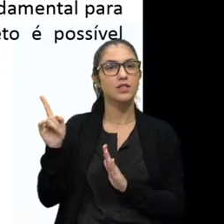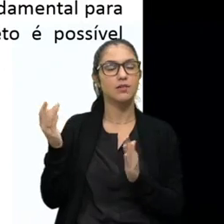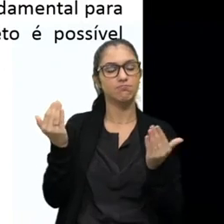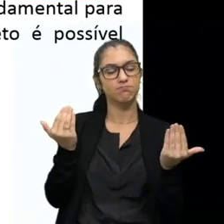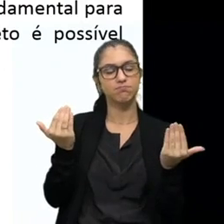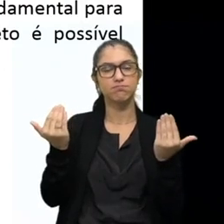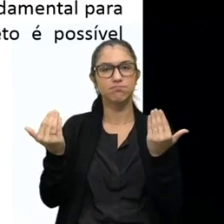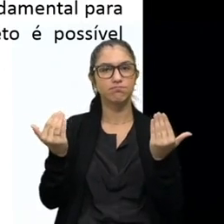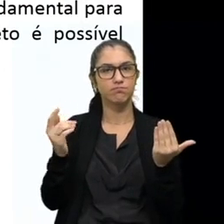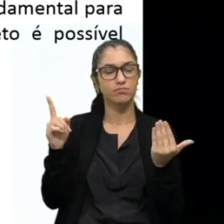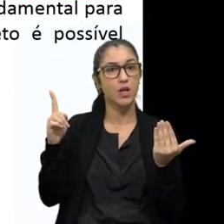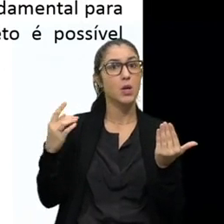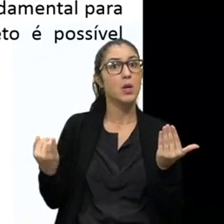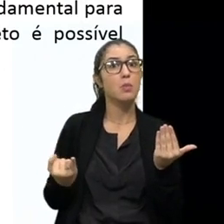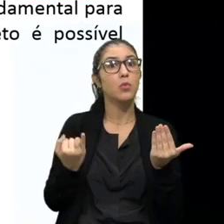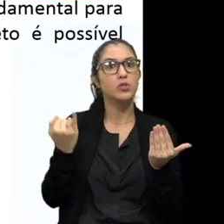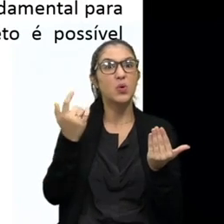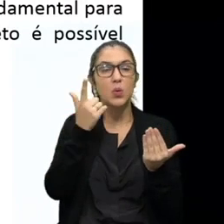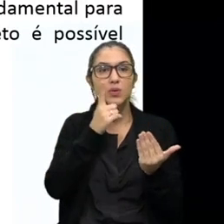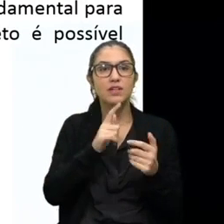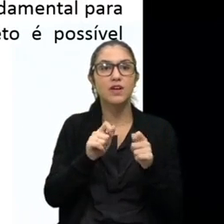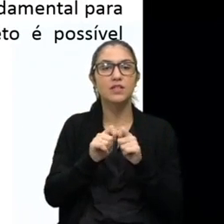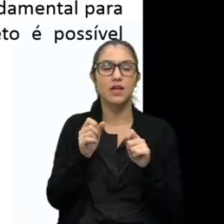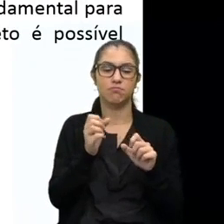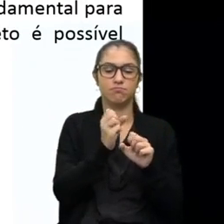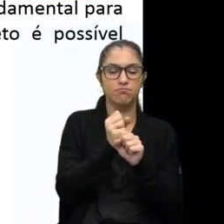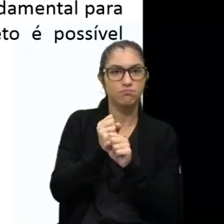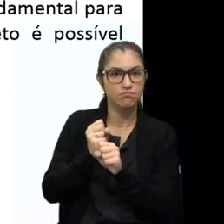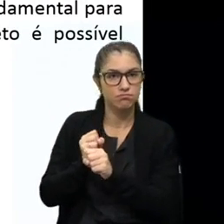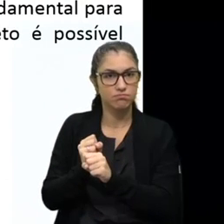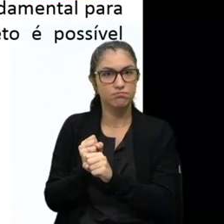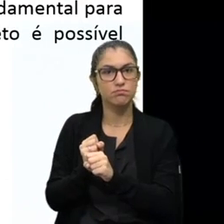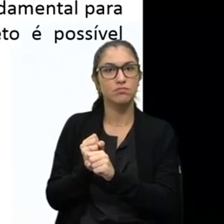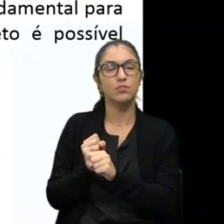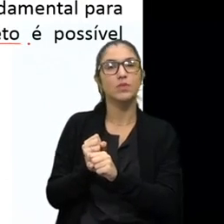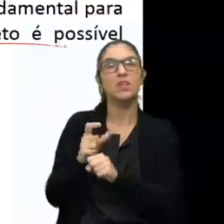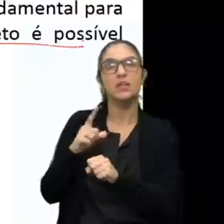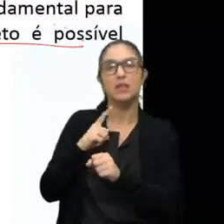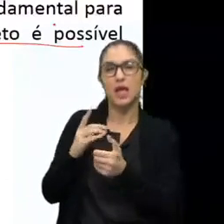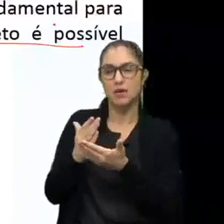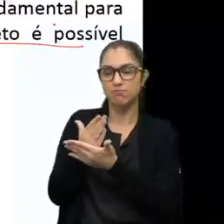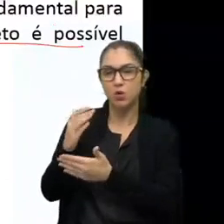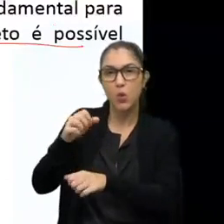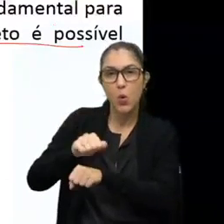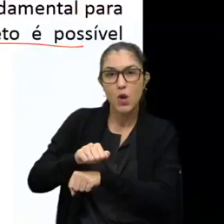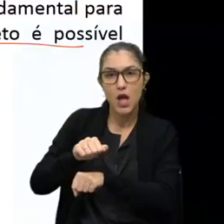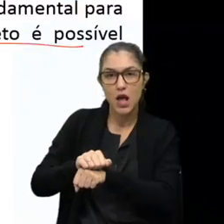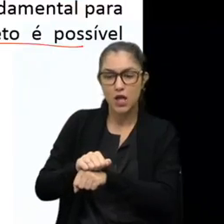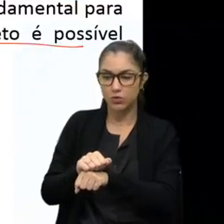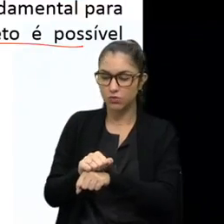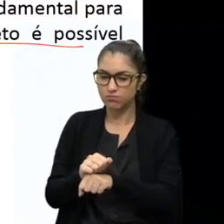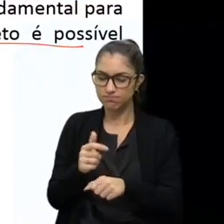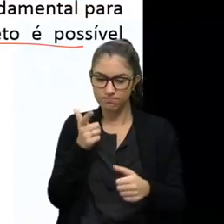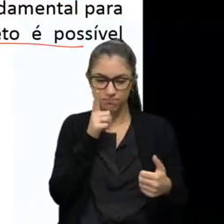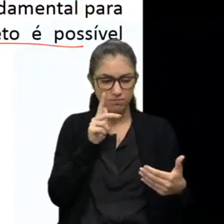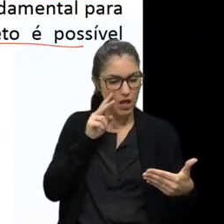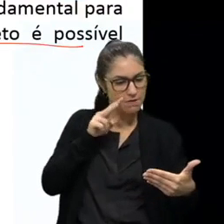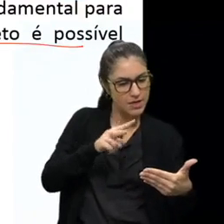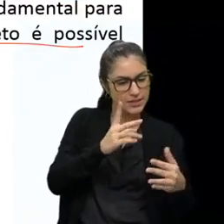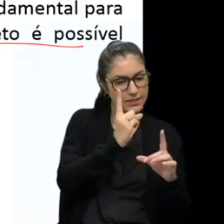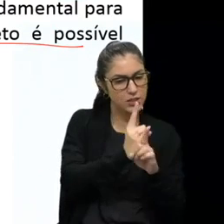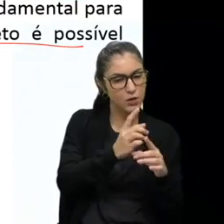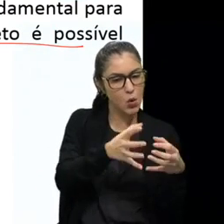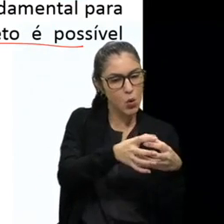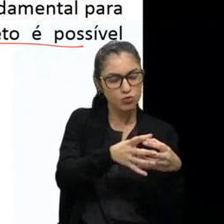relação é fundamental para realizar as operações. Com objetos no concreto, é possível identificar a